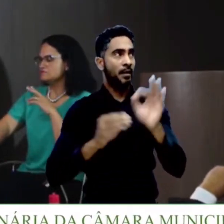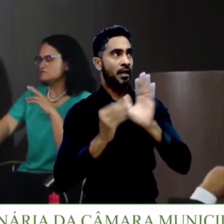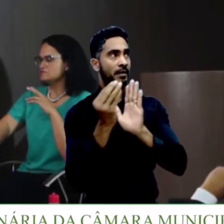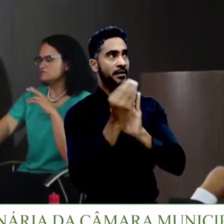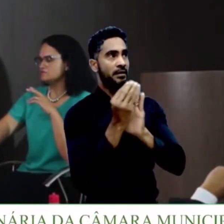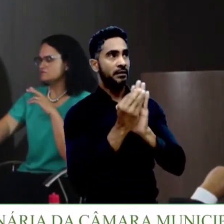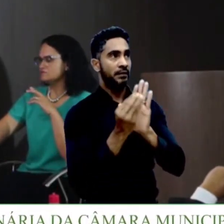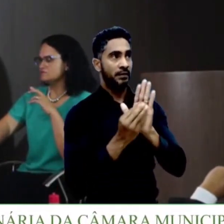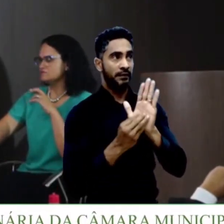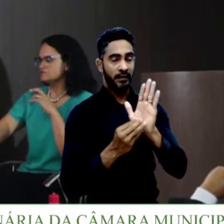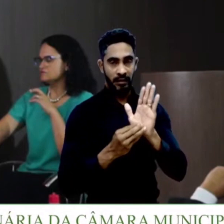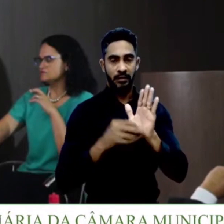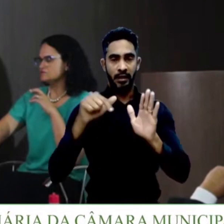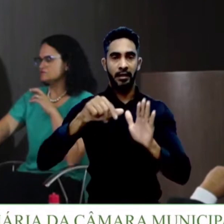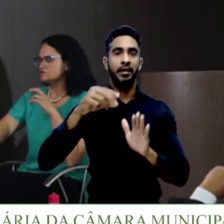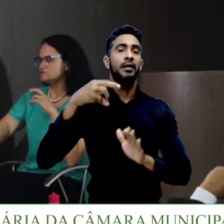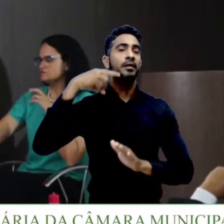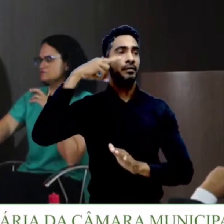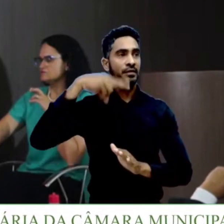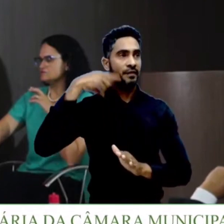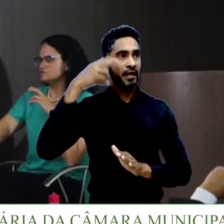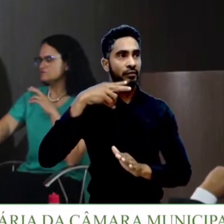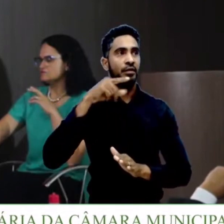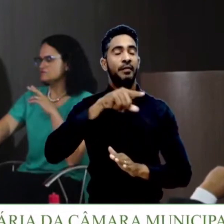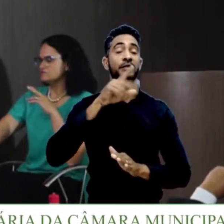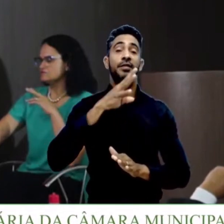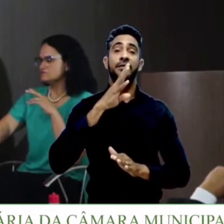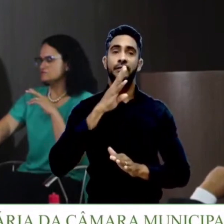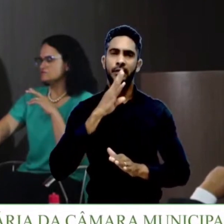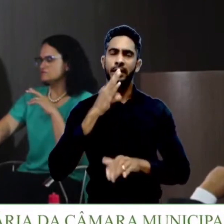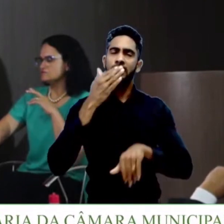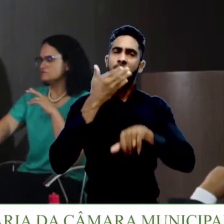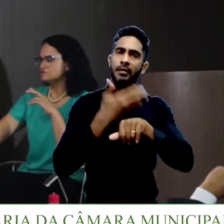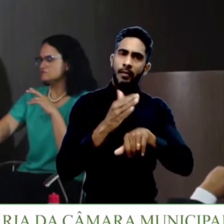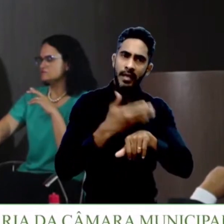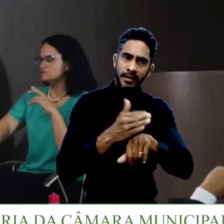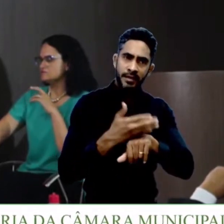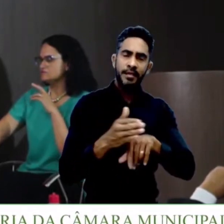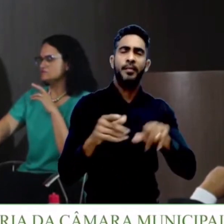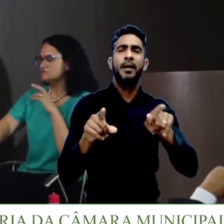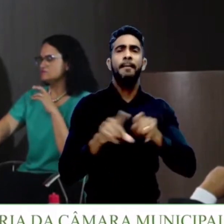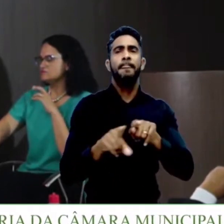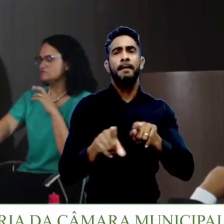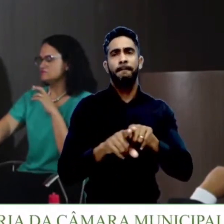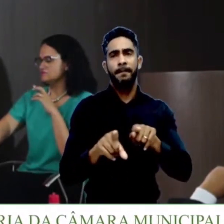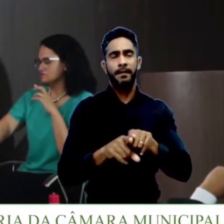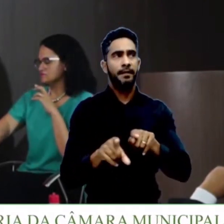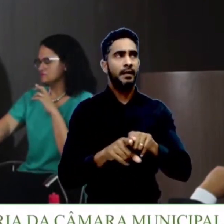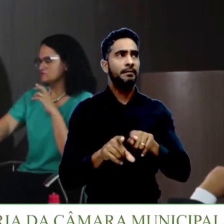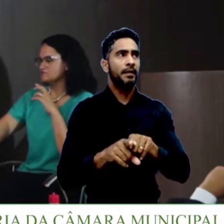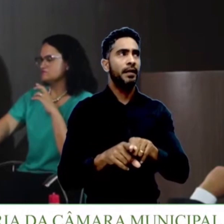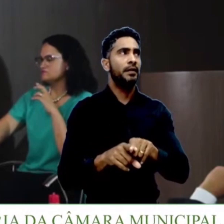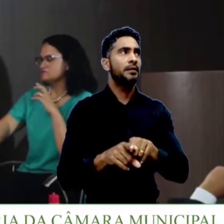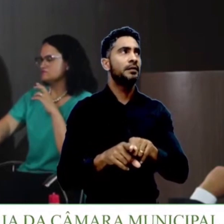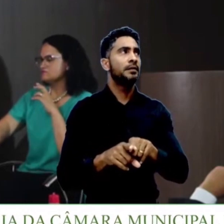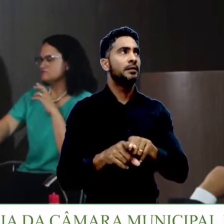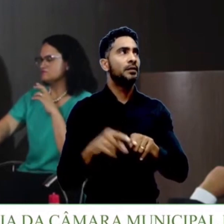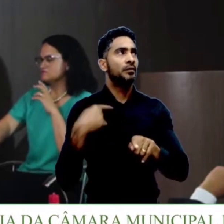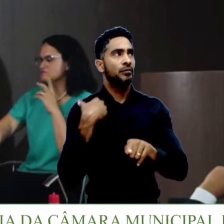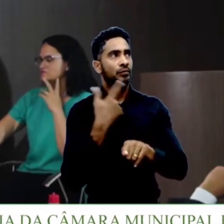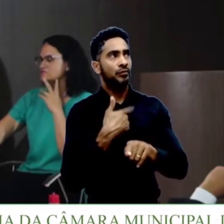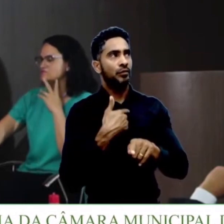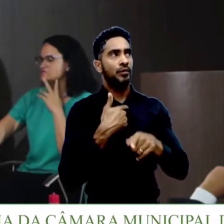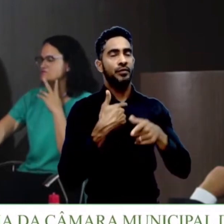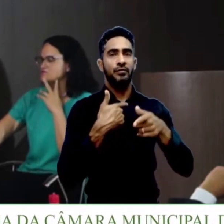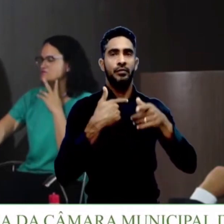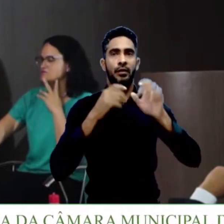deixar com você, o Iris e demais vereadores, para que vocês conheçam e participem com muito vigor dentro do nosso